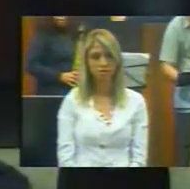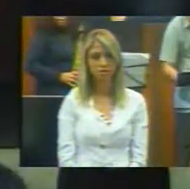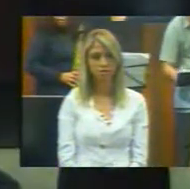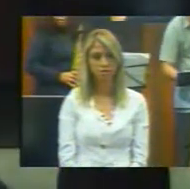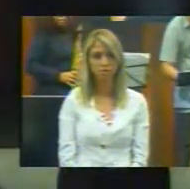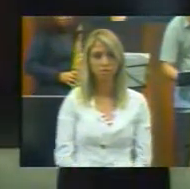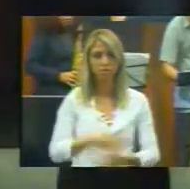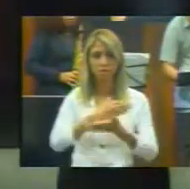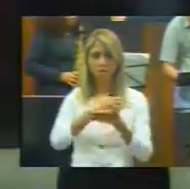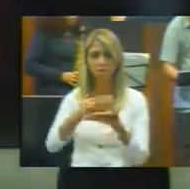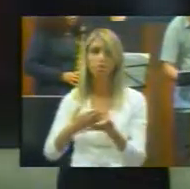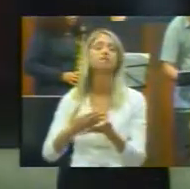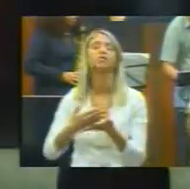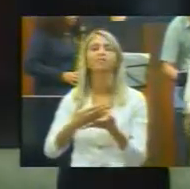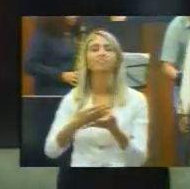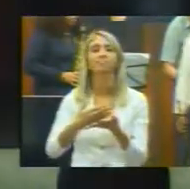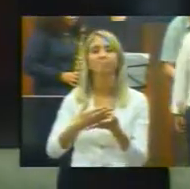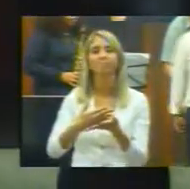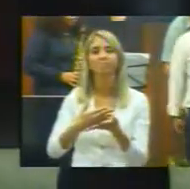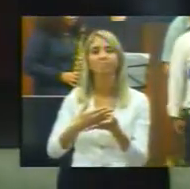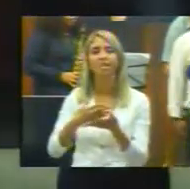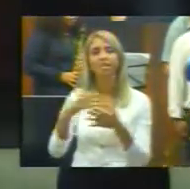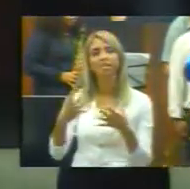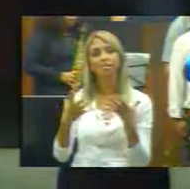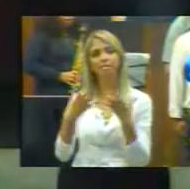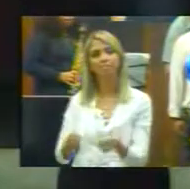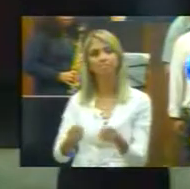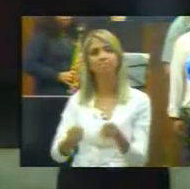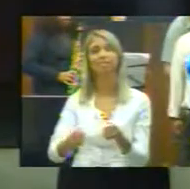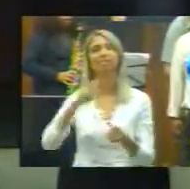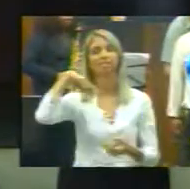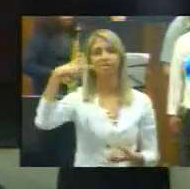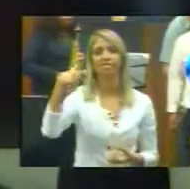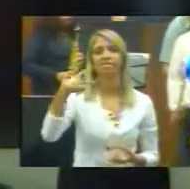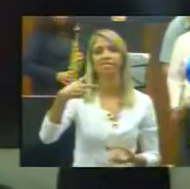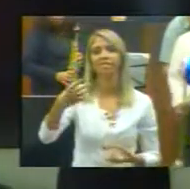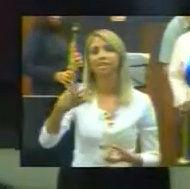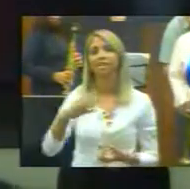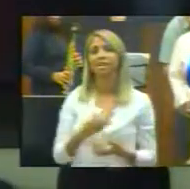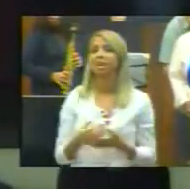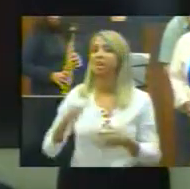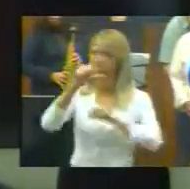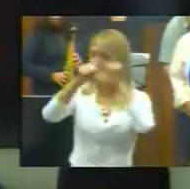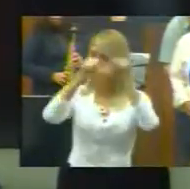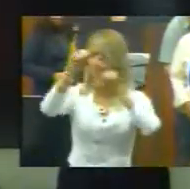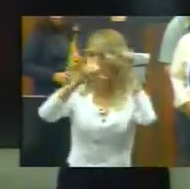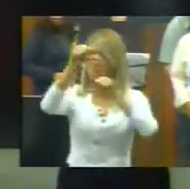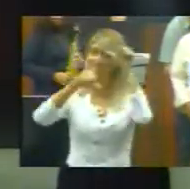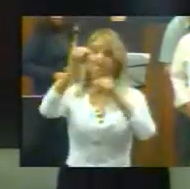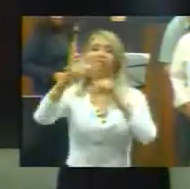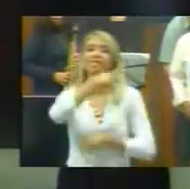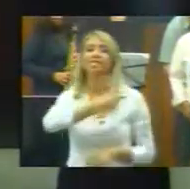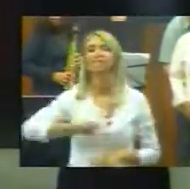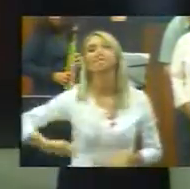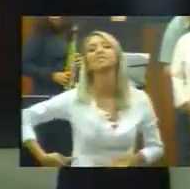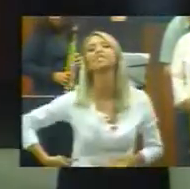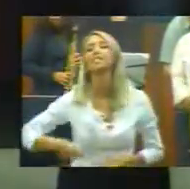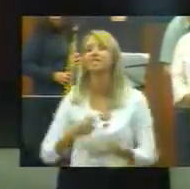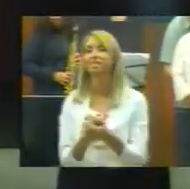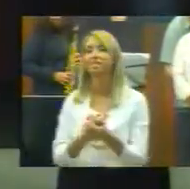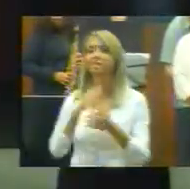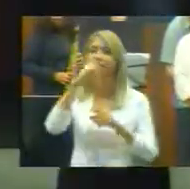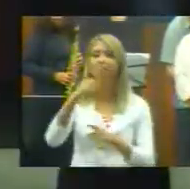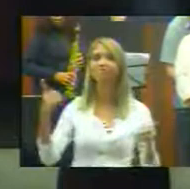Vamos iniciar aqui a posse. Vou ficar agora, vou sair aqui da presidência e vou ficar aqui como